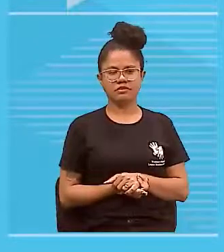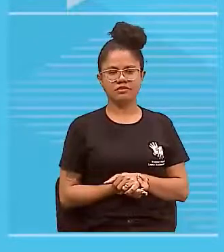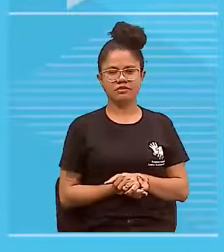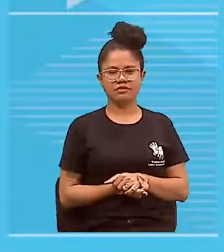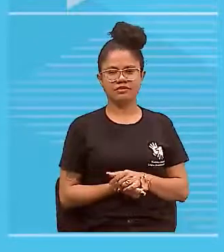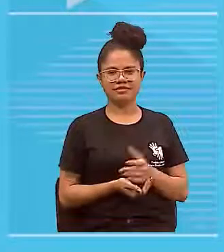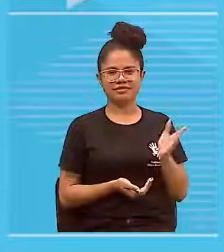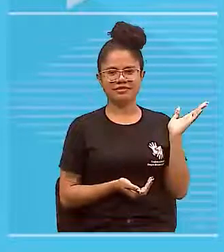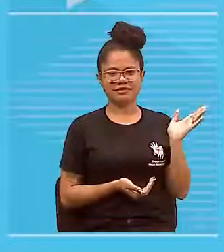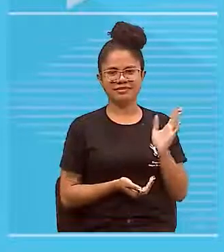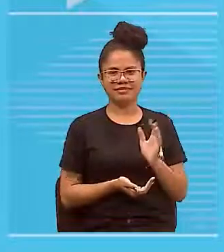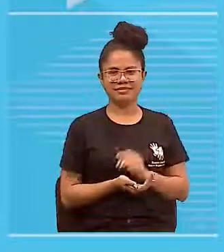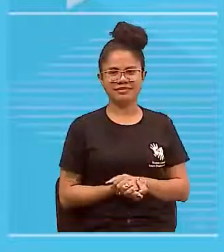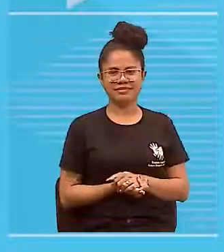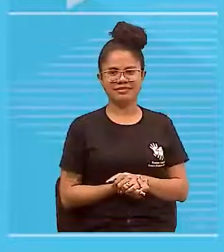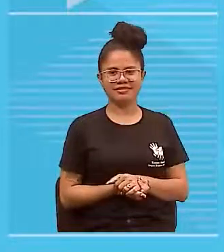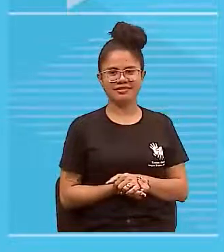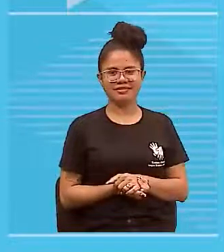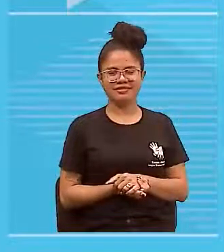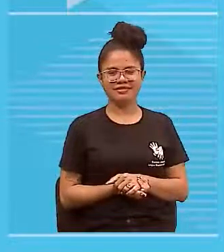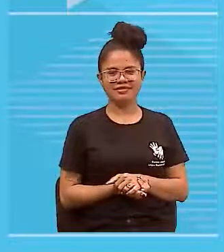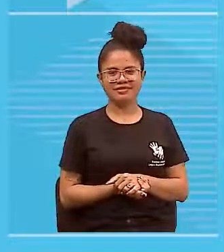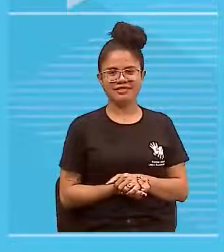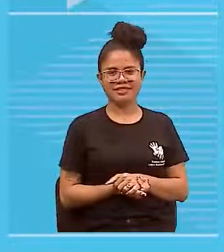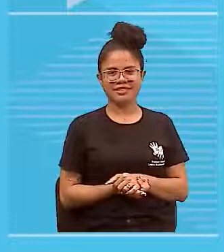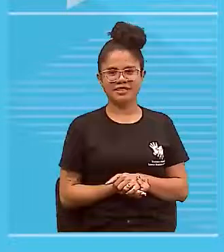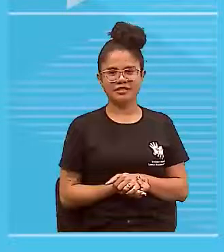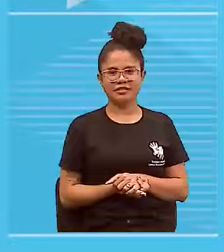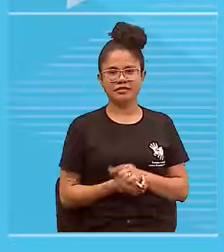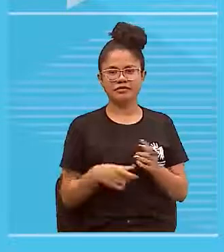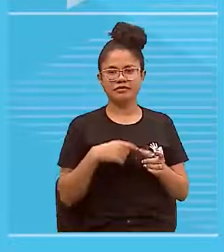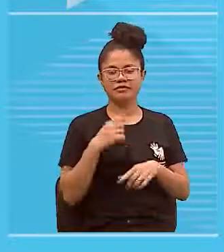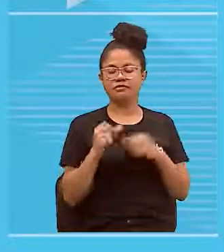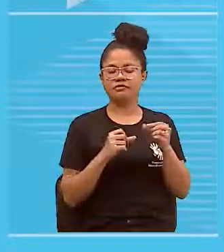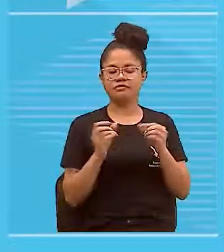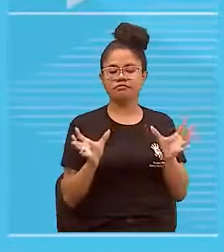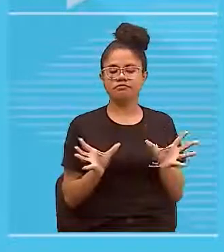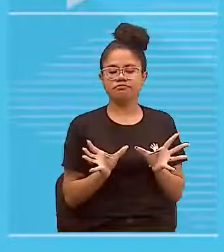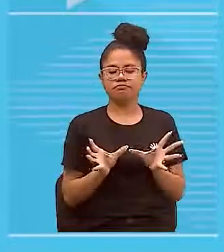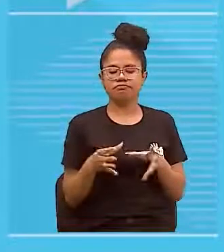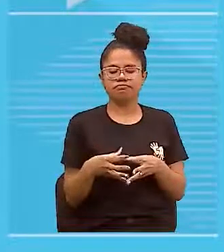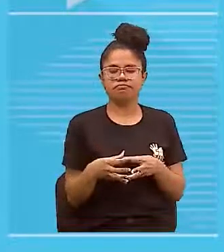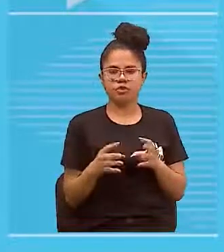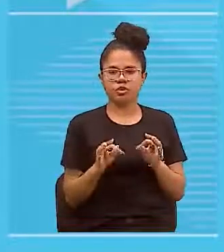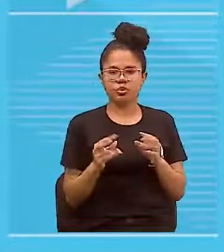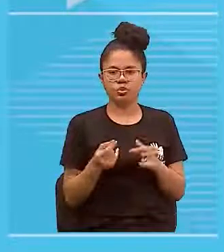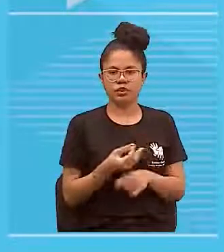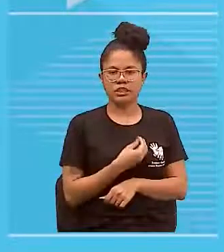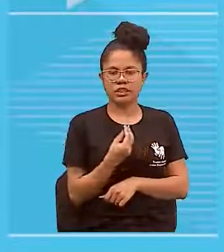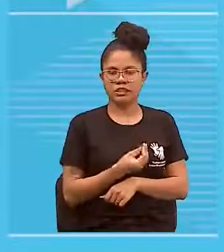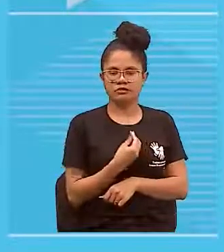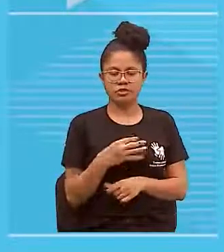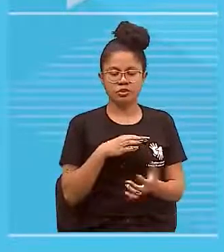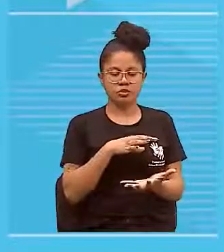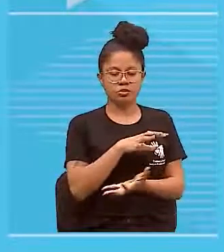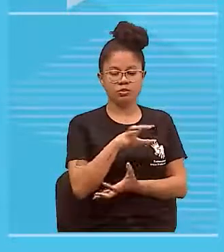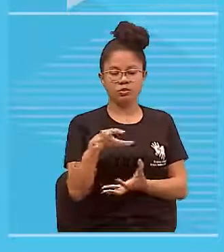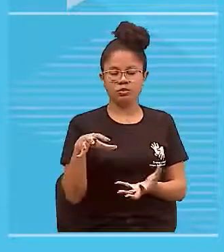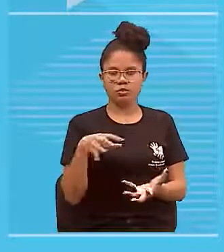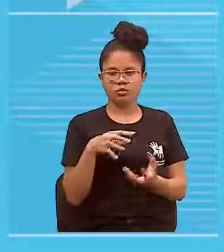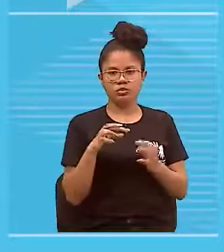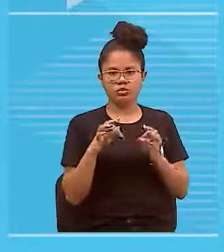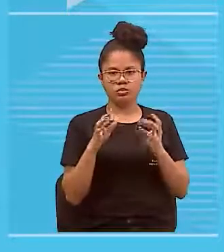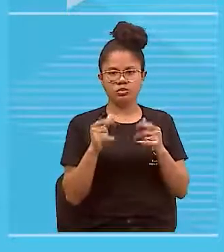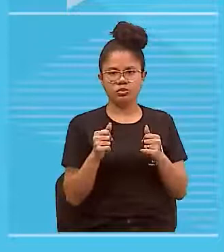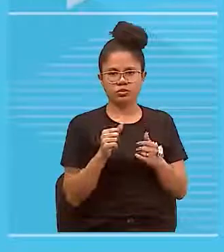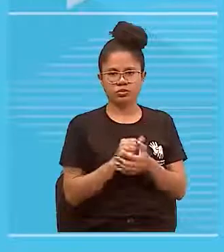olha a ilusionista, que tem, né, o conjunto de tudo que tem vida no planeta todo. Então, eu vou pegar